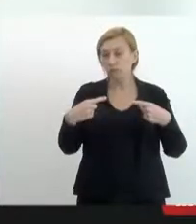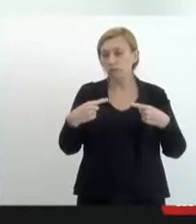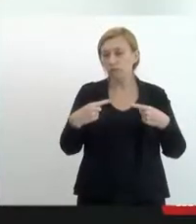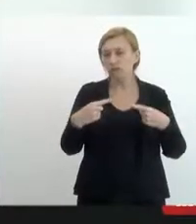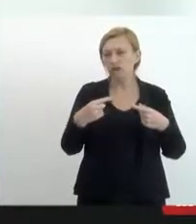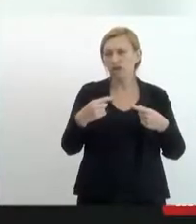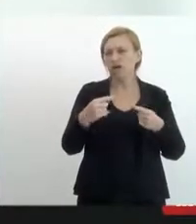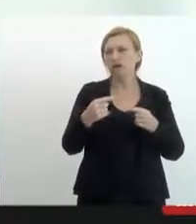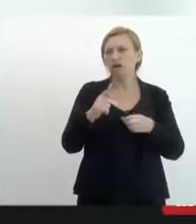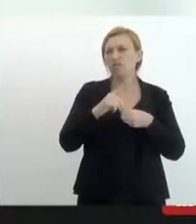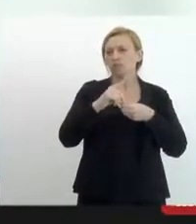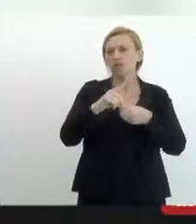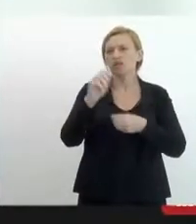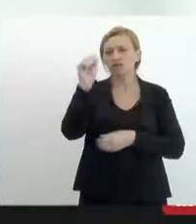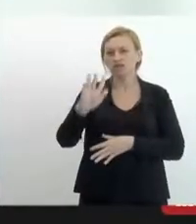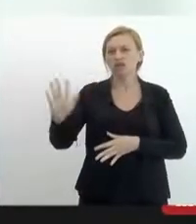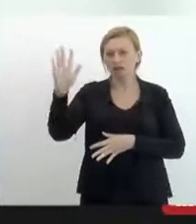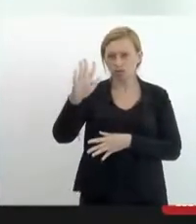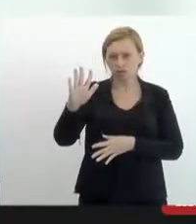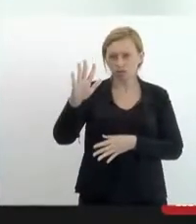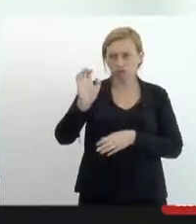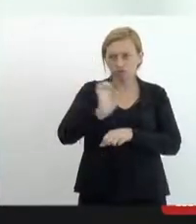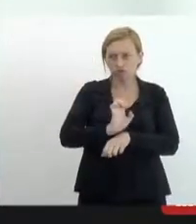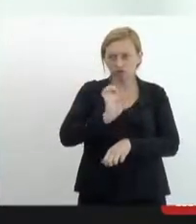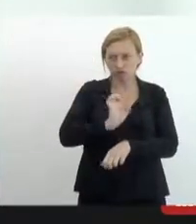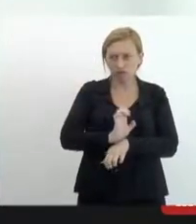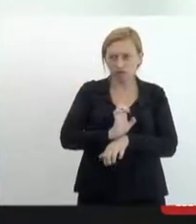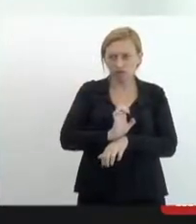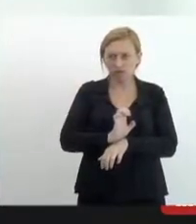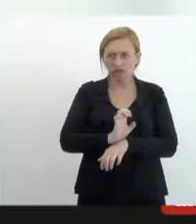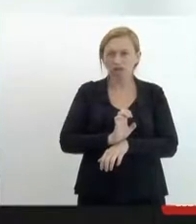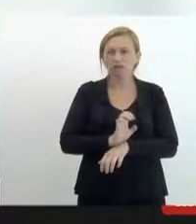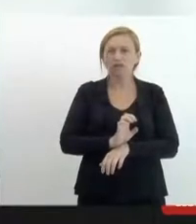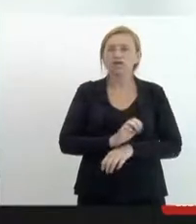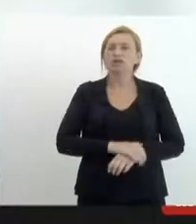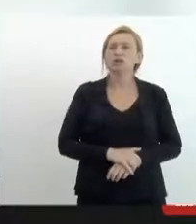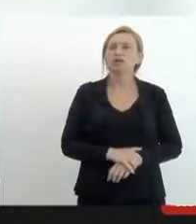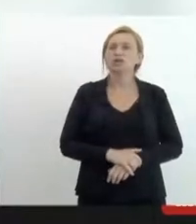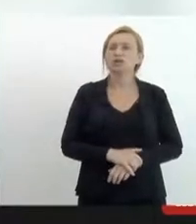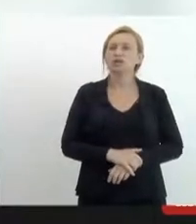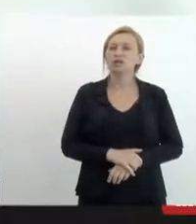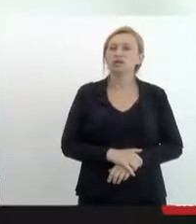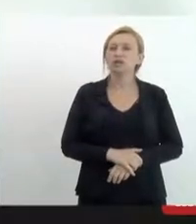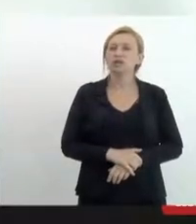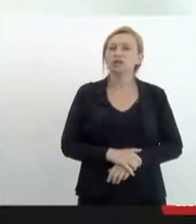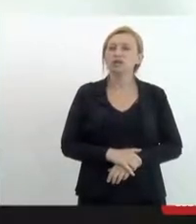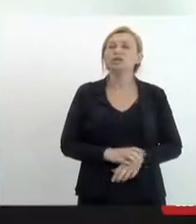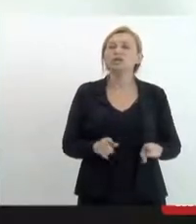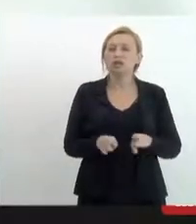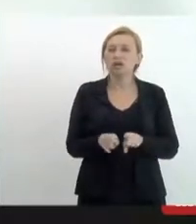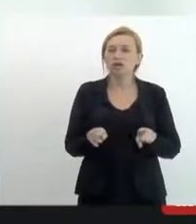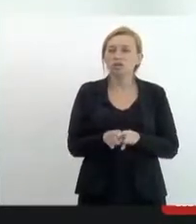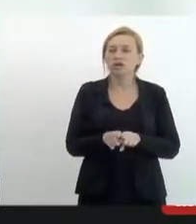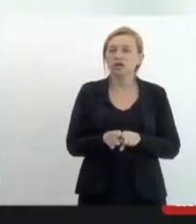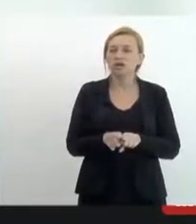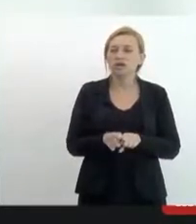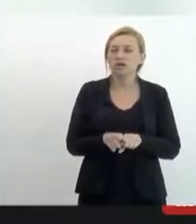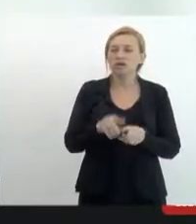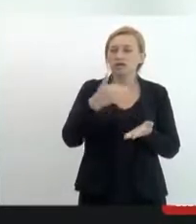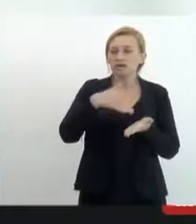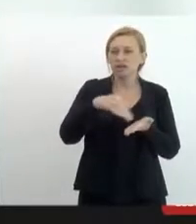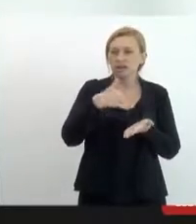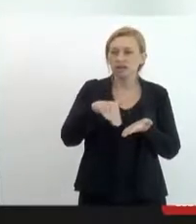à Procuradoria-Geral do Estado, através do seu procurador-chefe e do secretário de Estado de